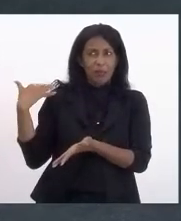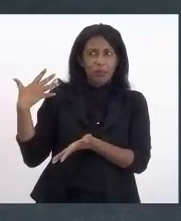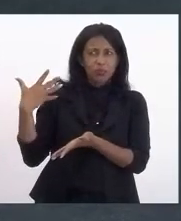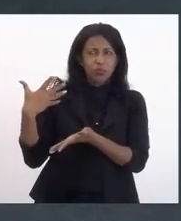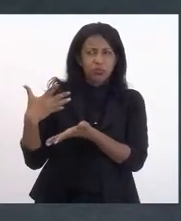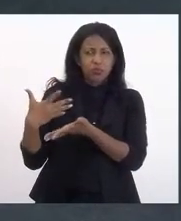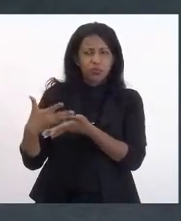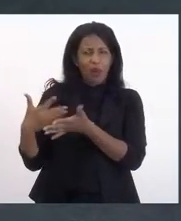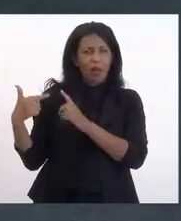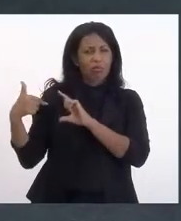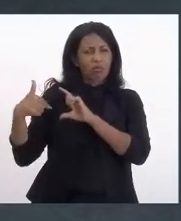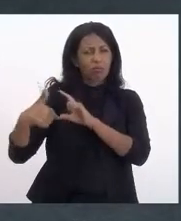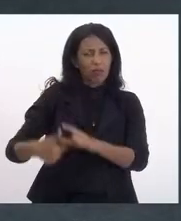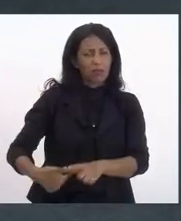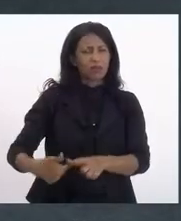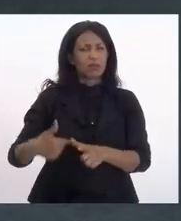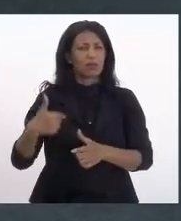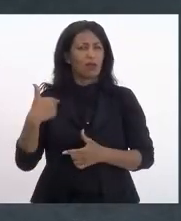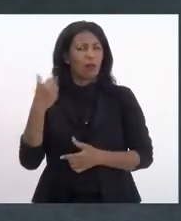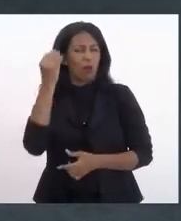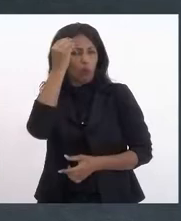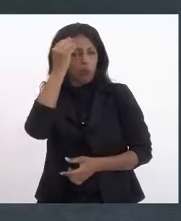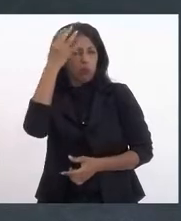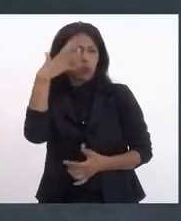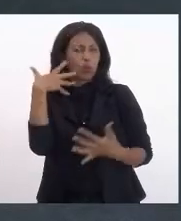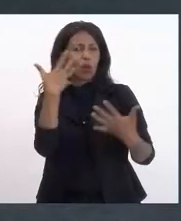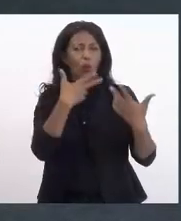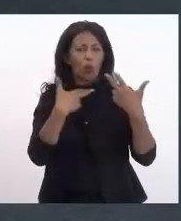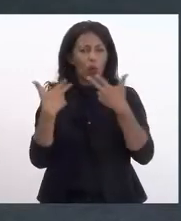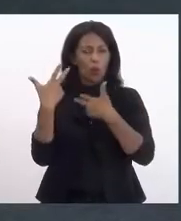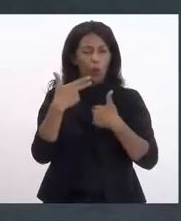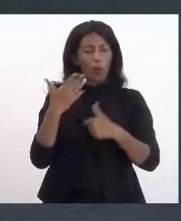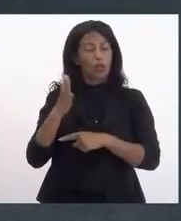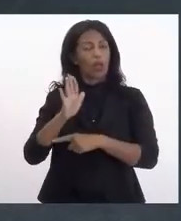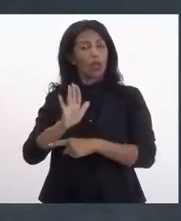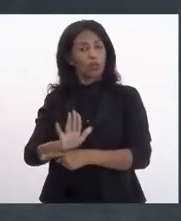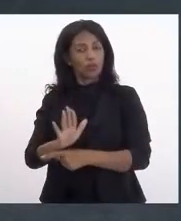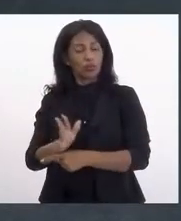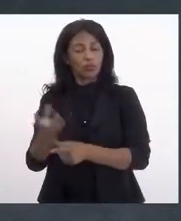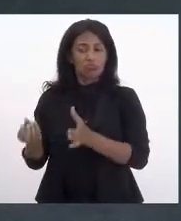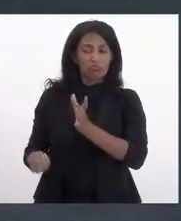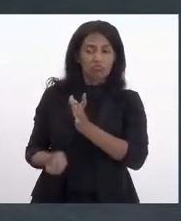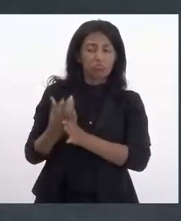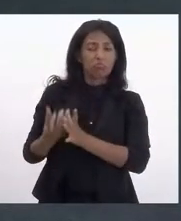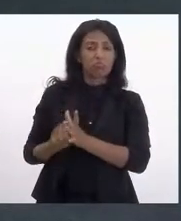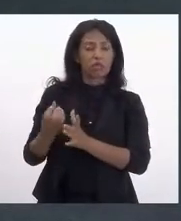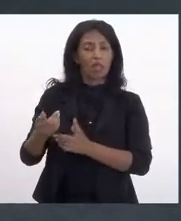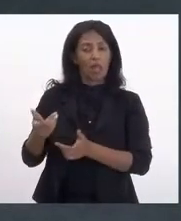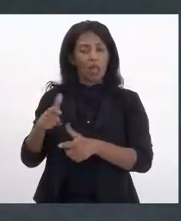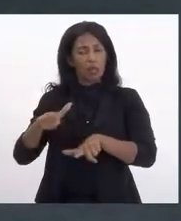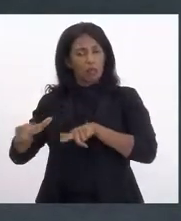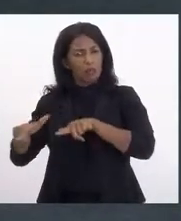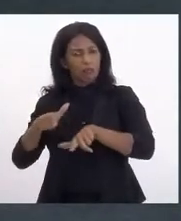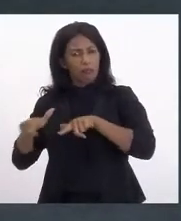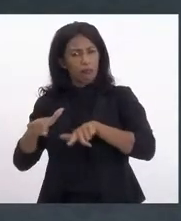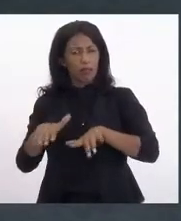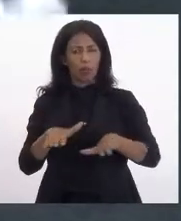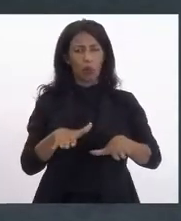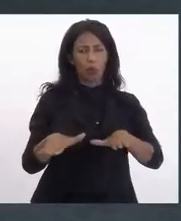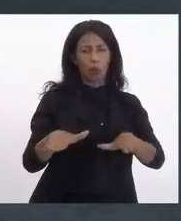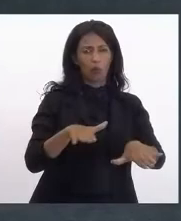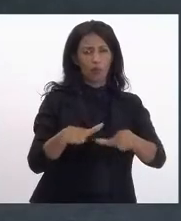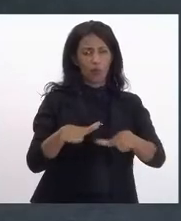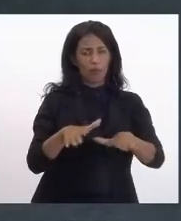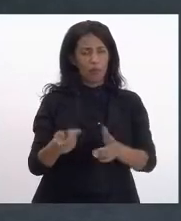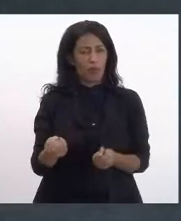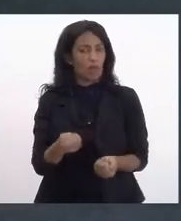a tradição, a cultura oral, né, e que também ajudam a criar empregos, né, movimentar